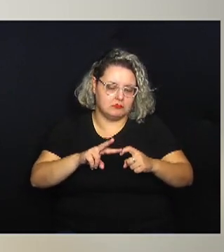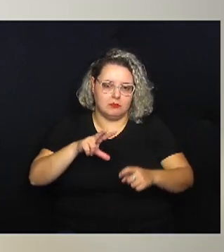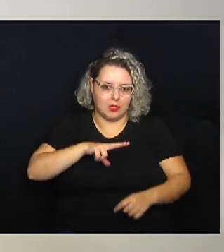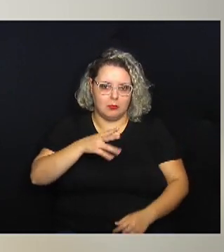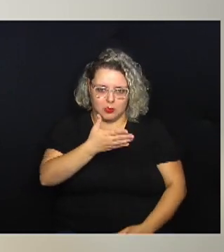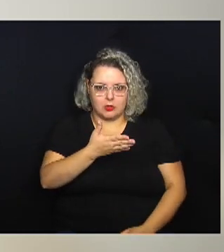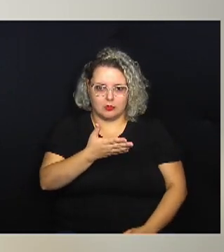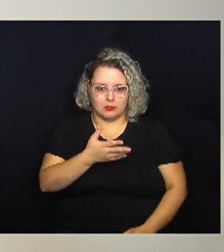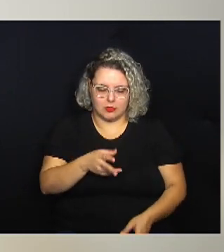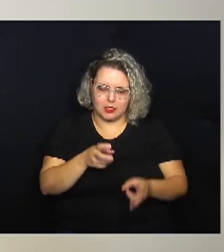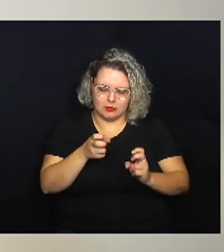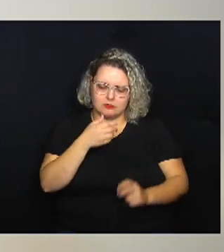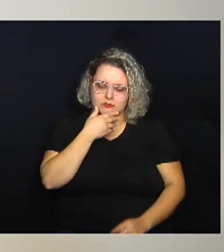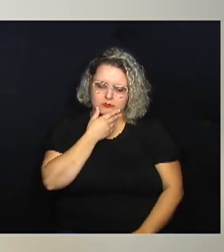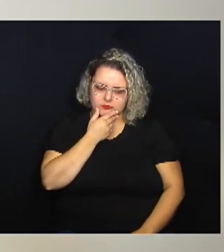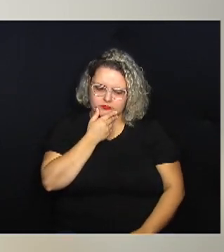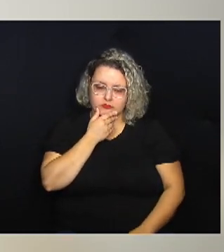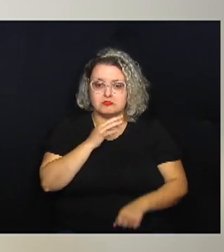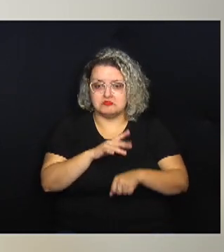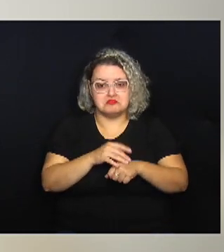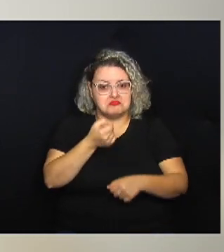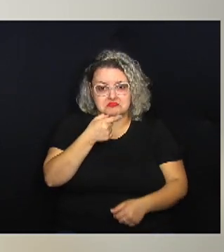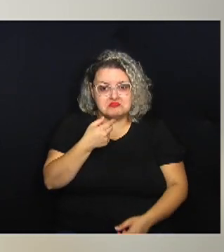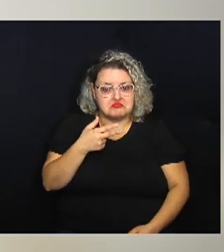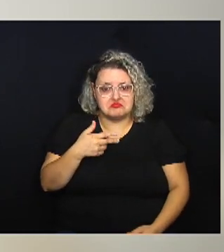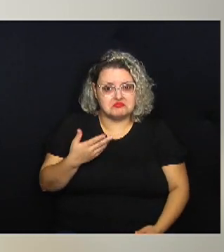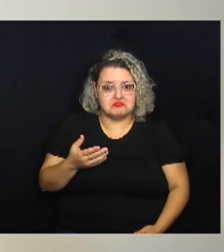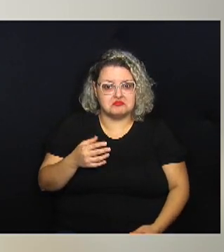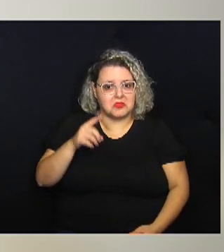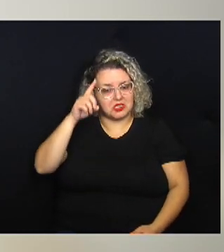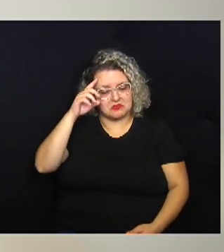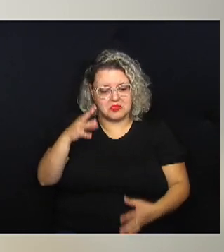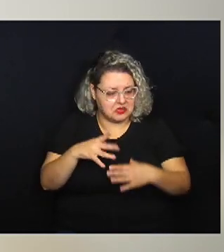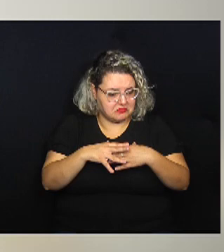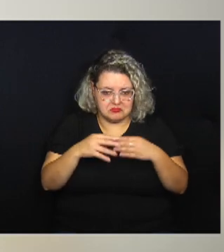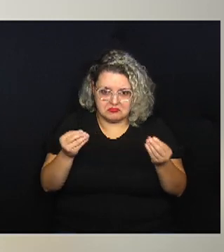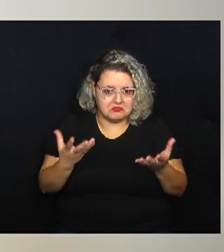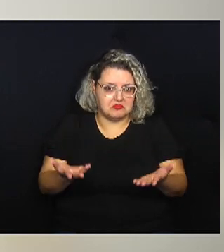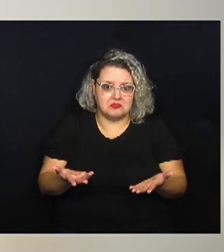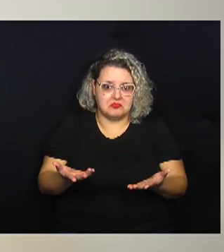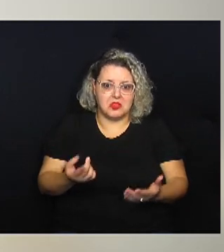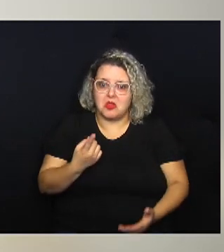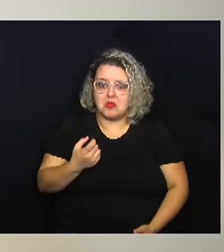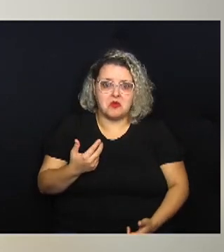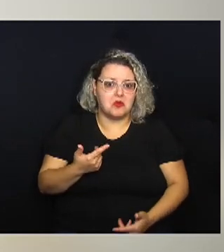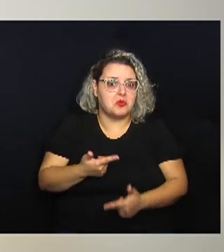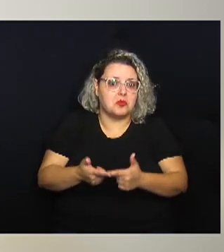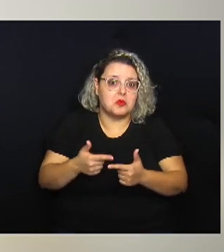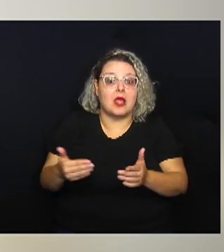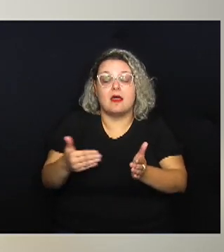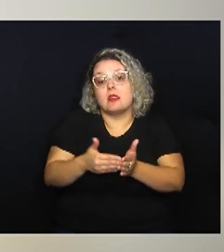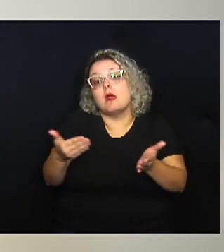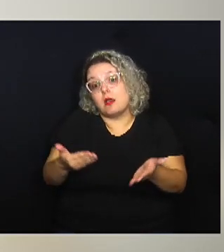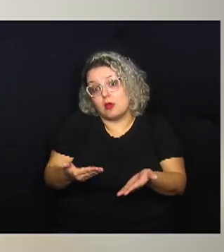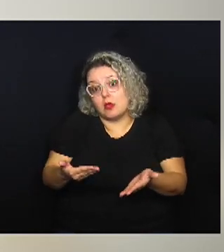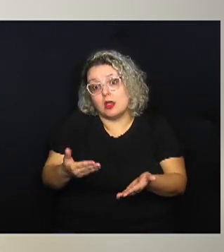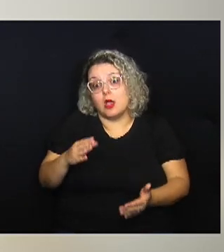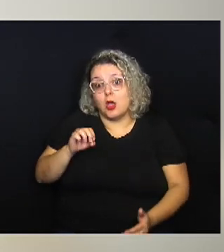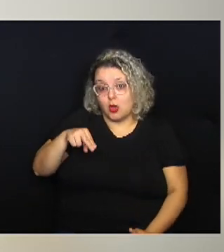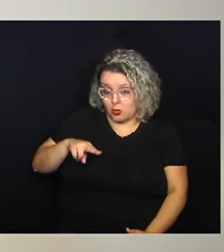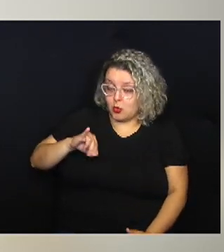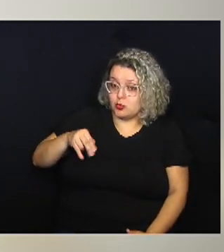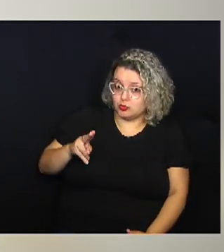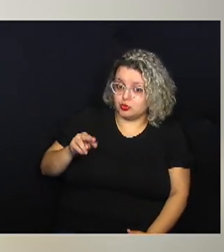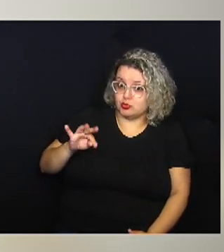percebeu a doença deu o remédio em alguns dias estava curado E foi no que o problema que nós tivemos até agora essa conjuntivite que ele teve